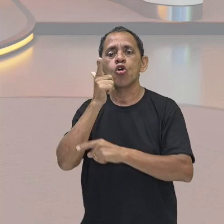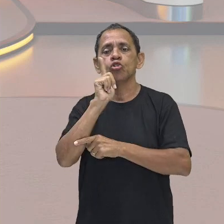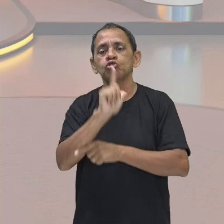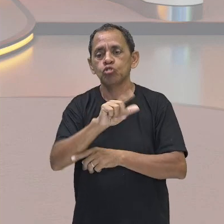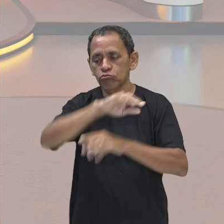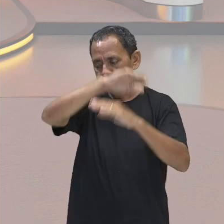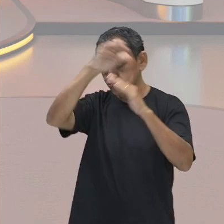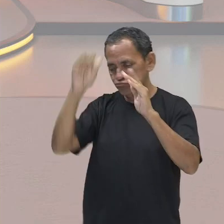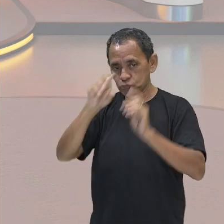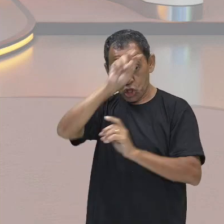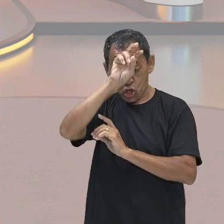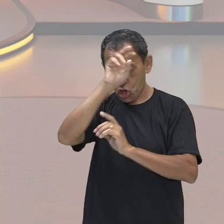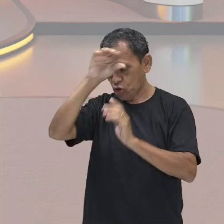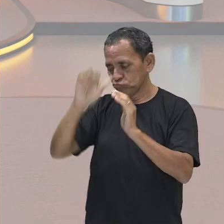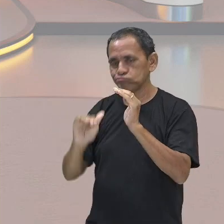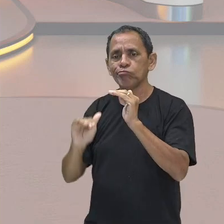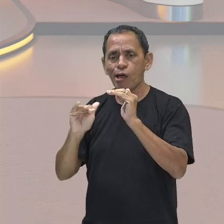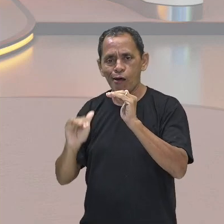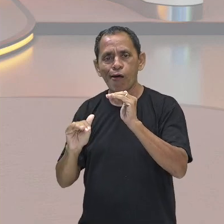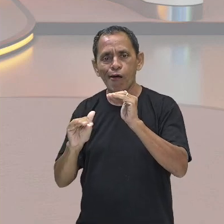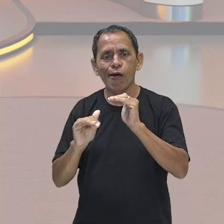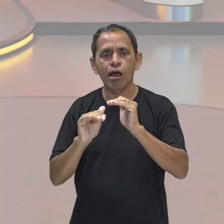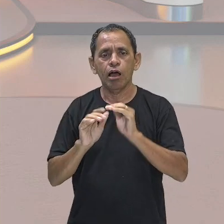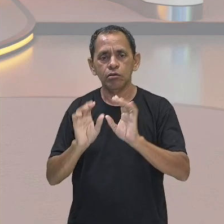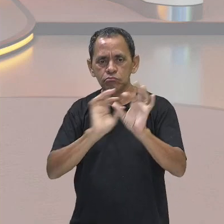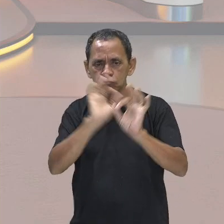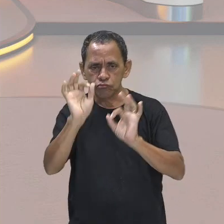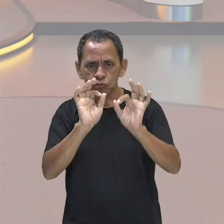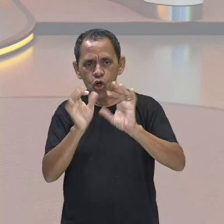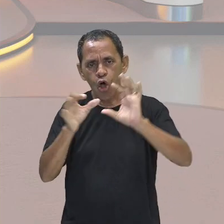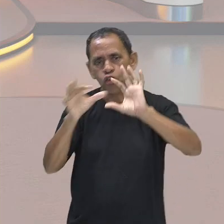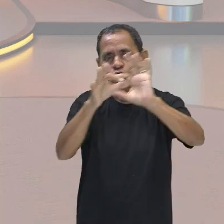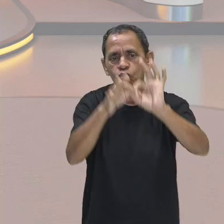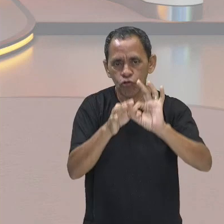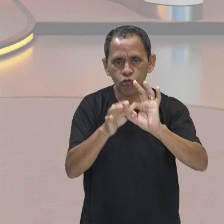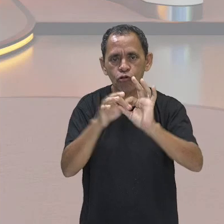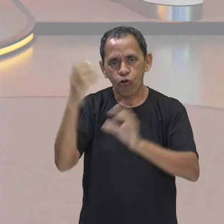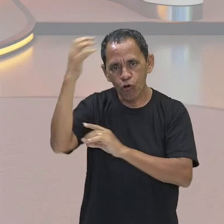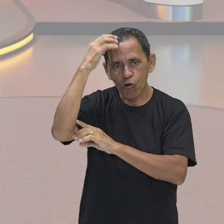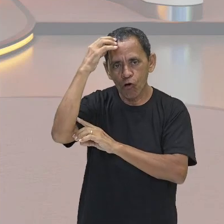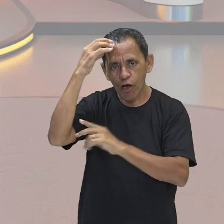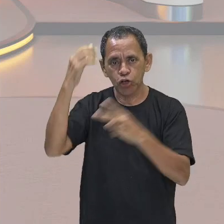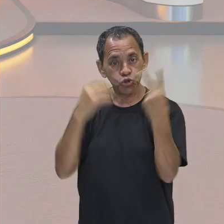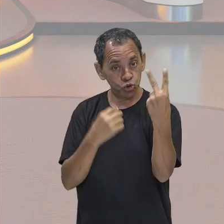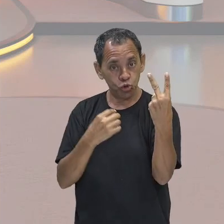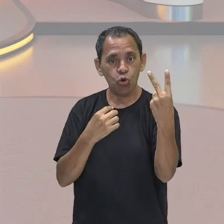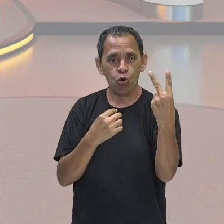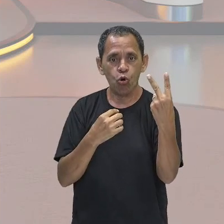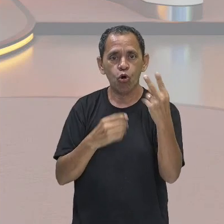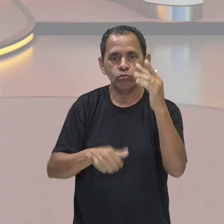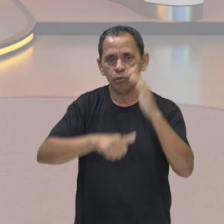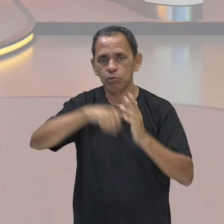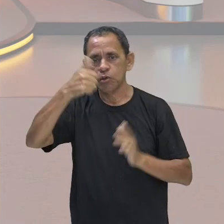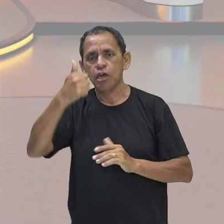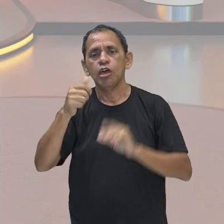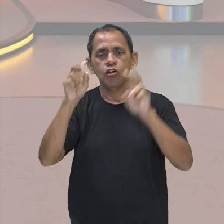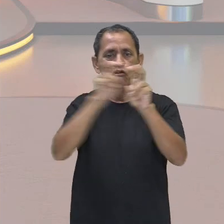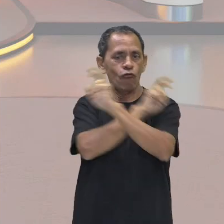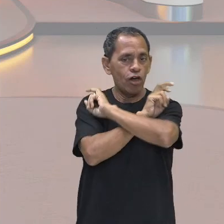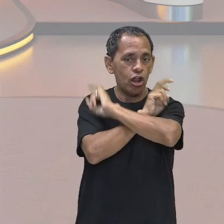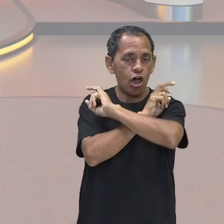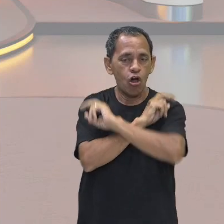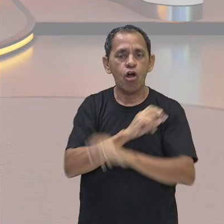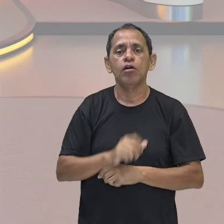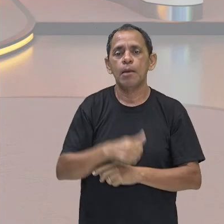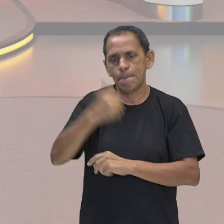aí os dois reinos e tornando-se o primeiro faraó e fundou aí então o que? A primeira dinastia.